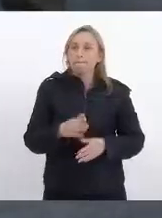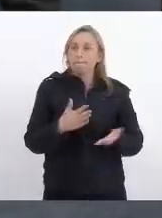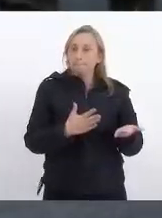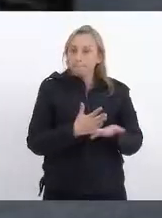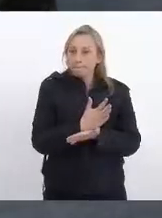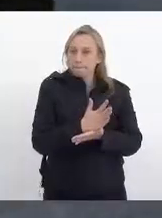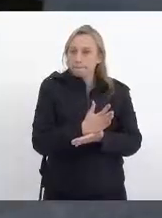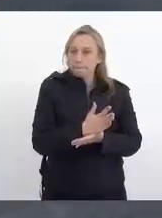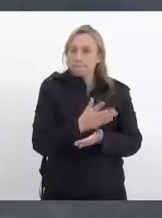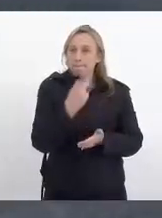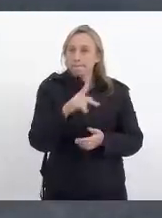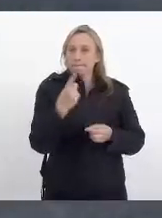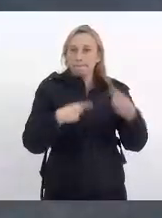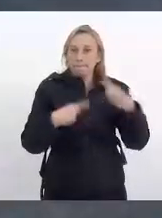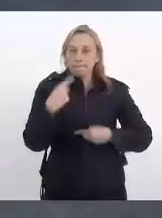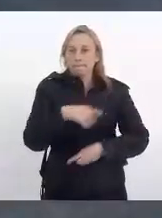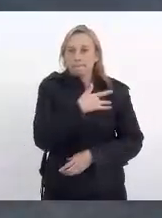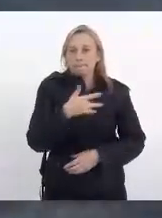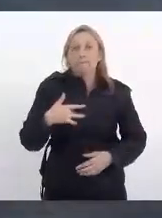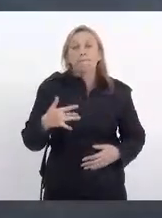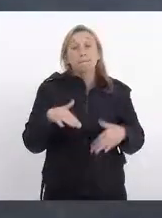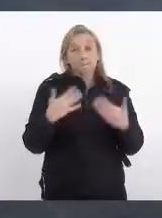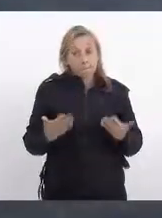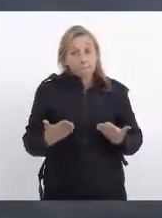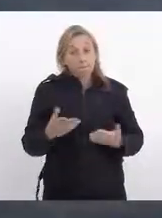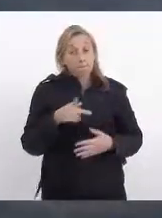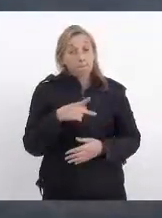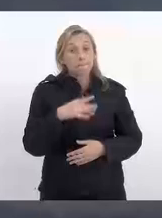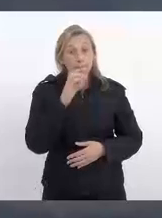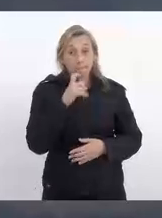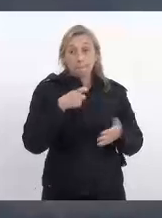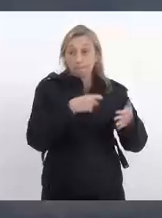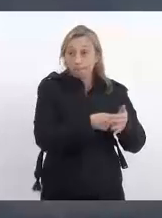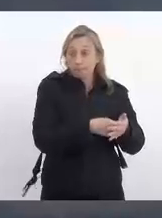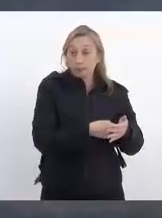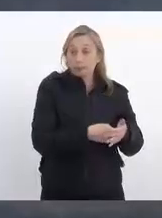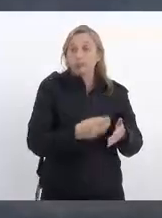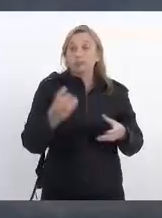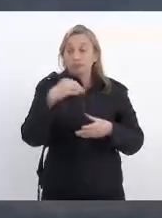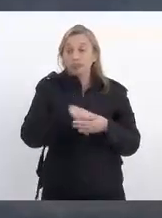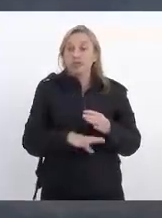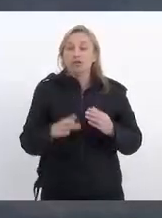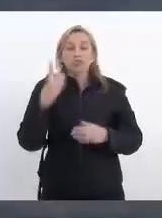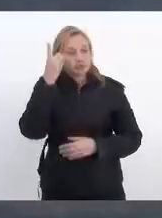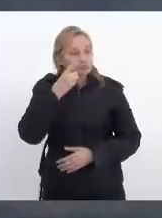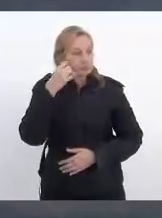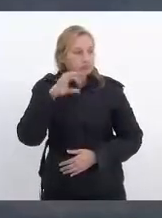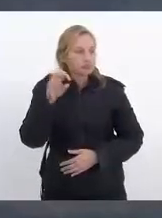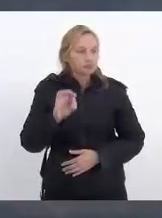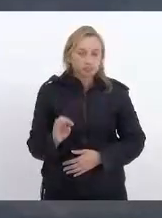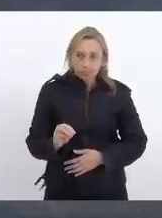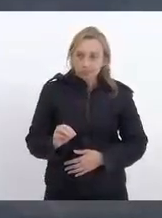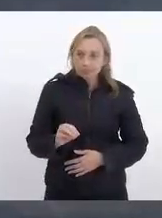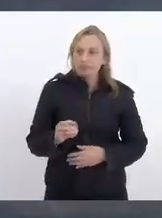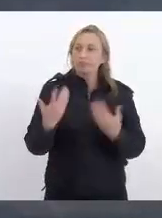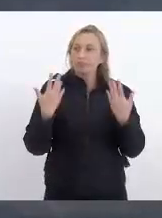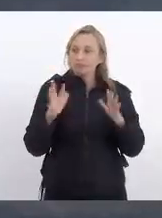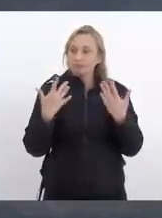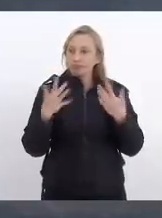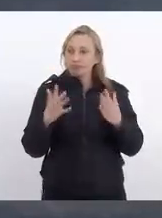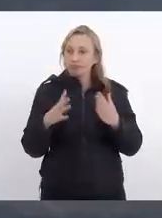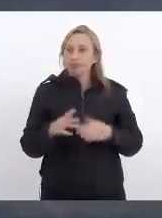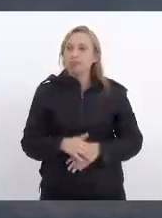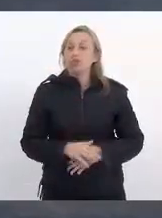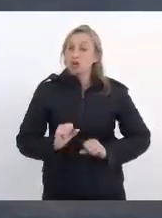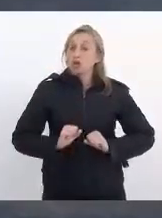aprovar a sua política de saúde Então nós vamos fazer essa denúncia aqui dentro Deputado Marcelo tá de parabéns